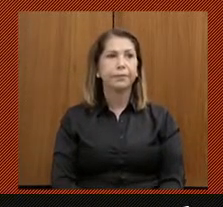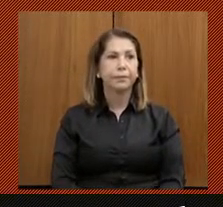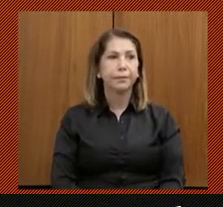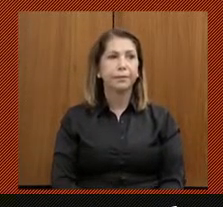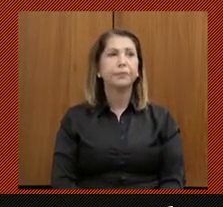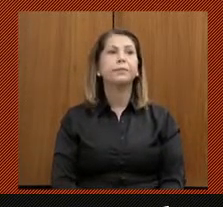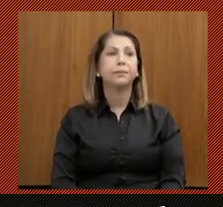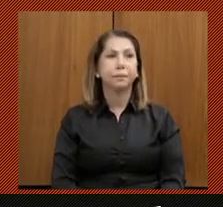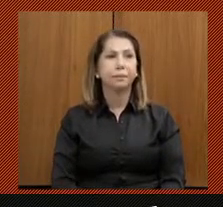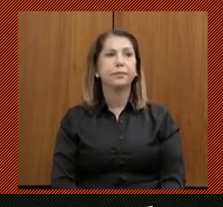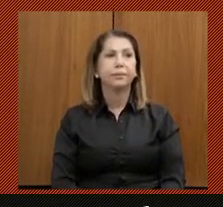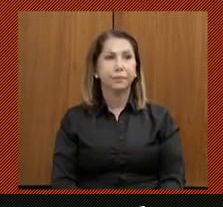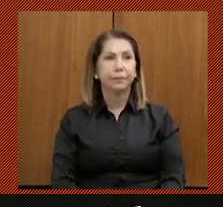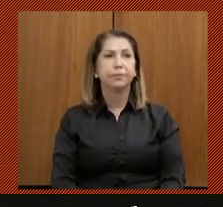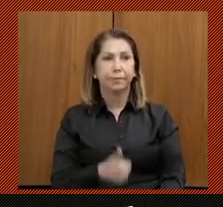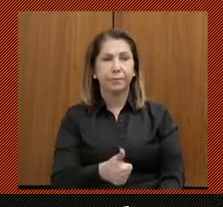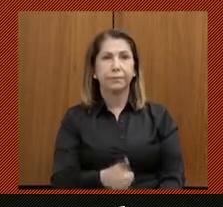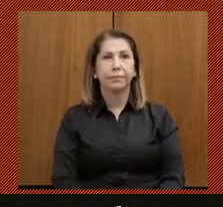bom obrigada